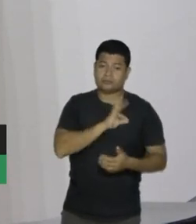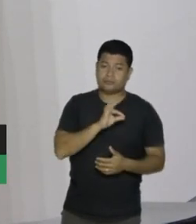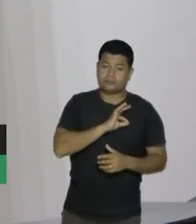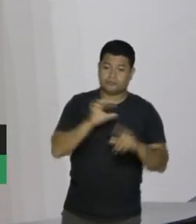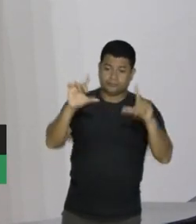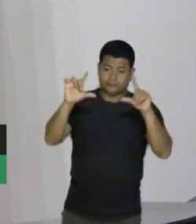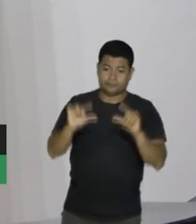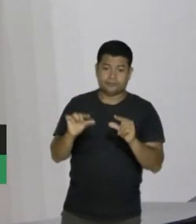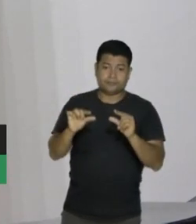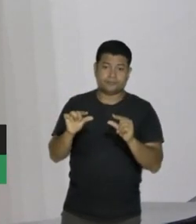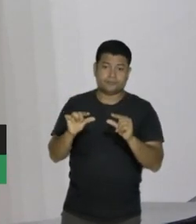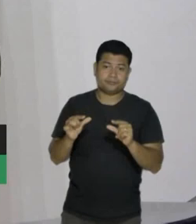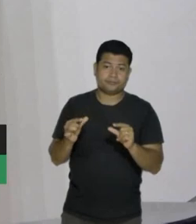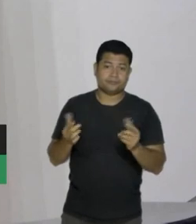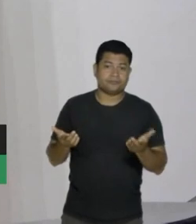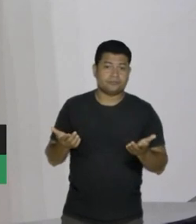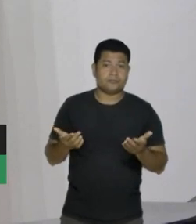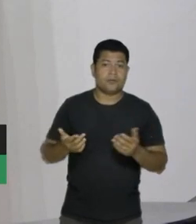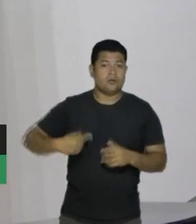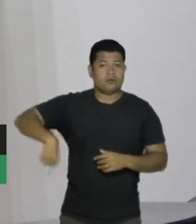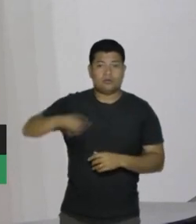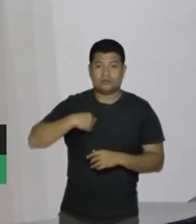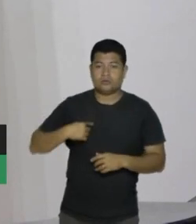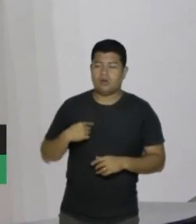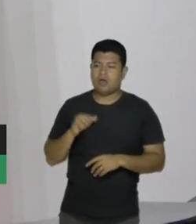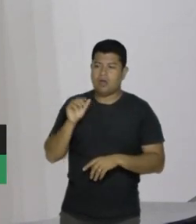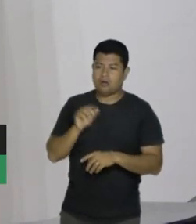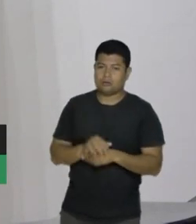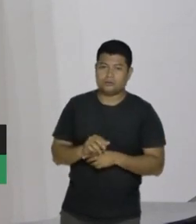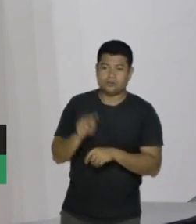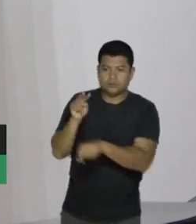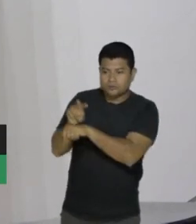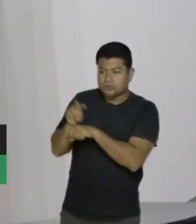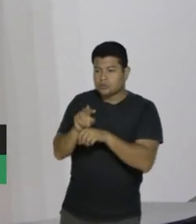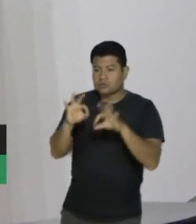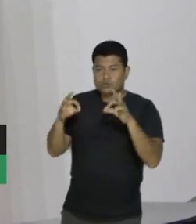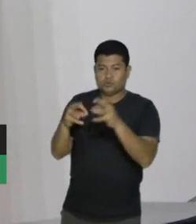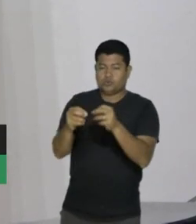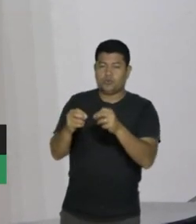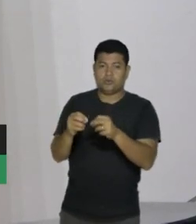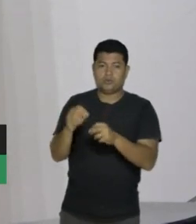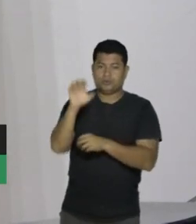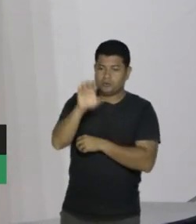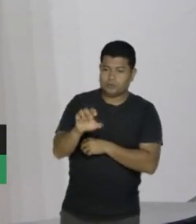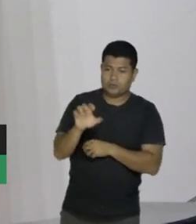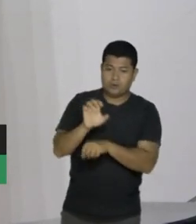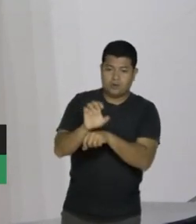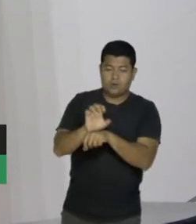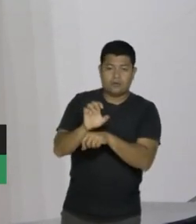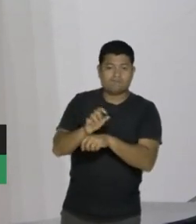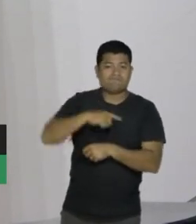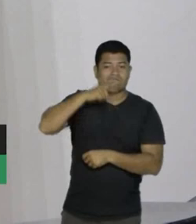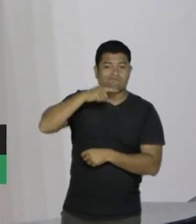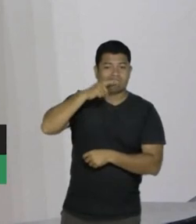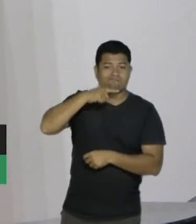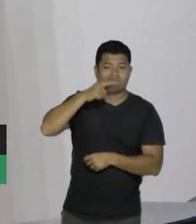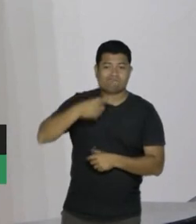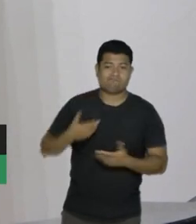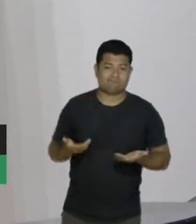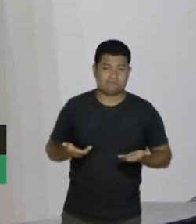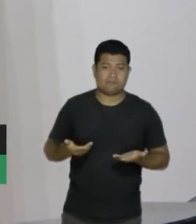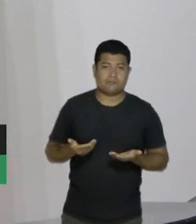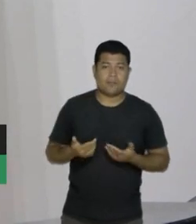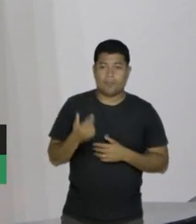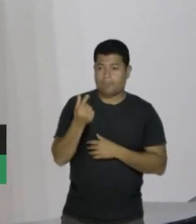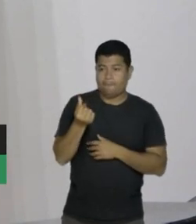realmente é cuidar de todo o estado de todo o aparato da segurança e fazer investimento que são necessários Então esse dinheiro que